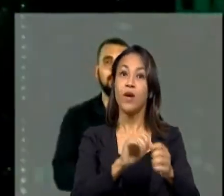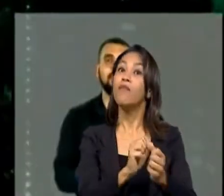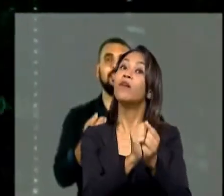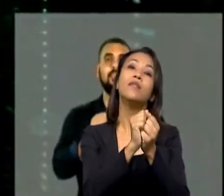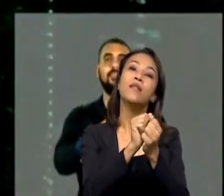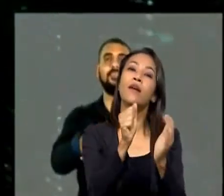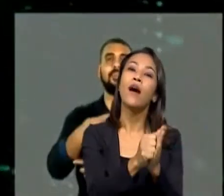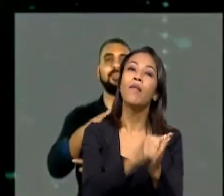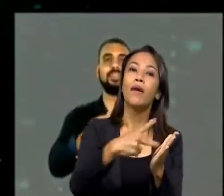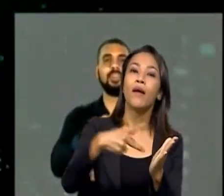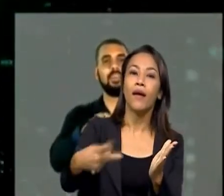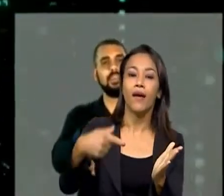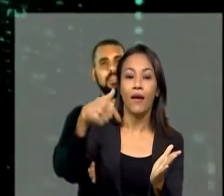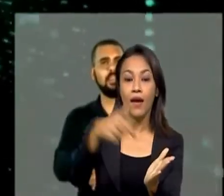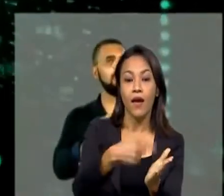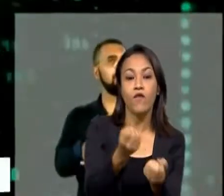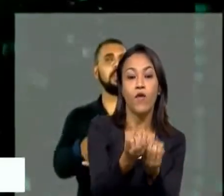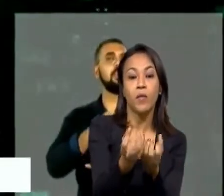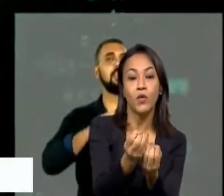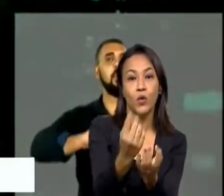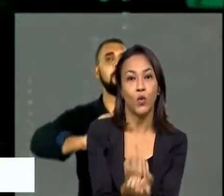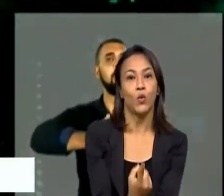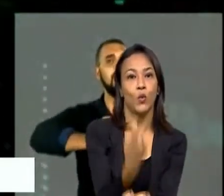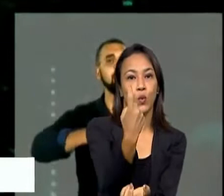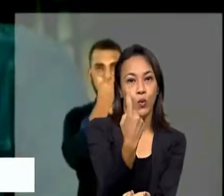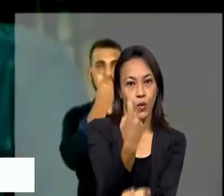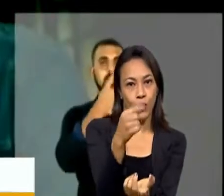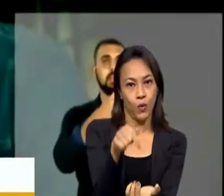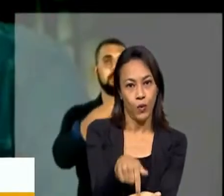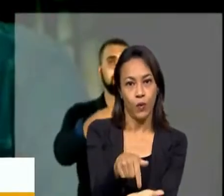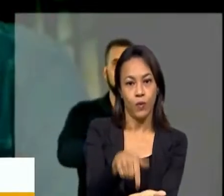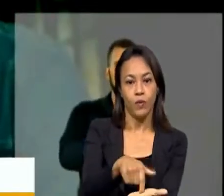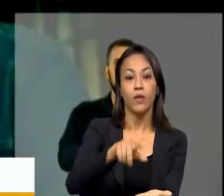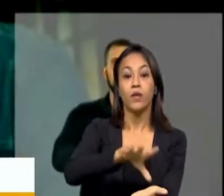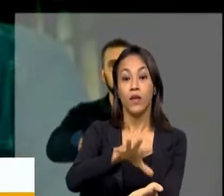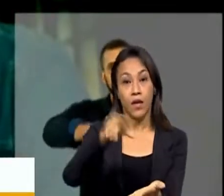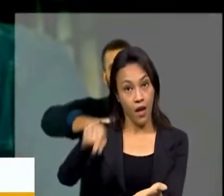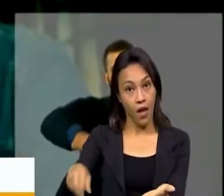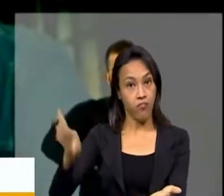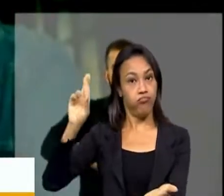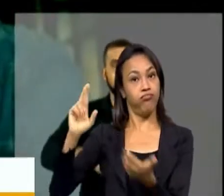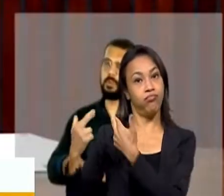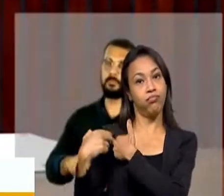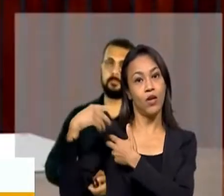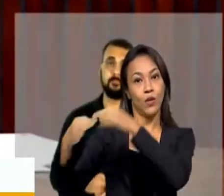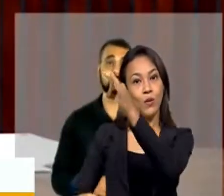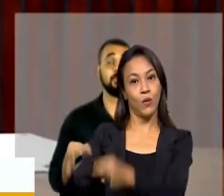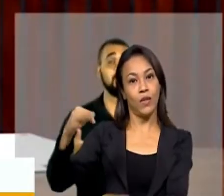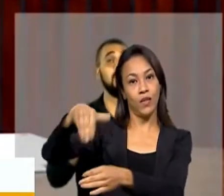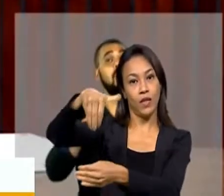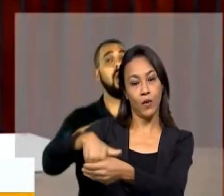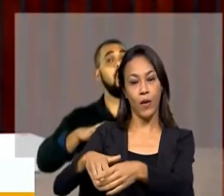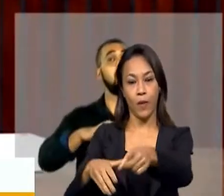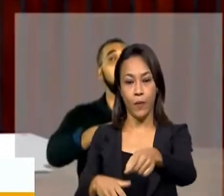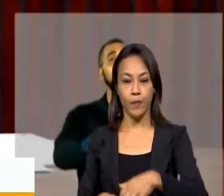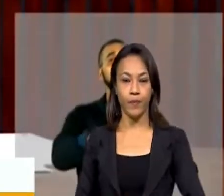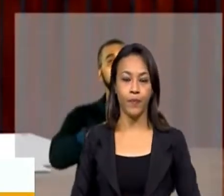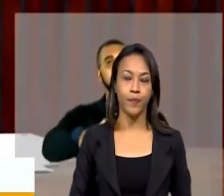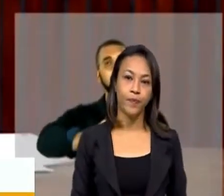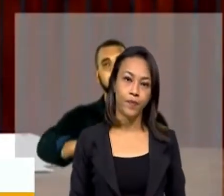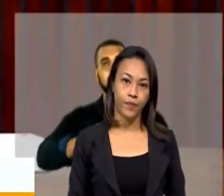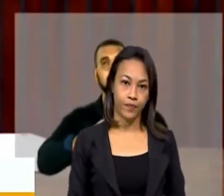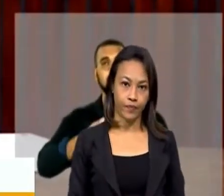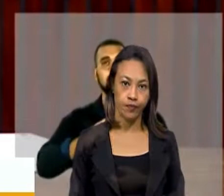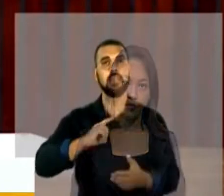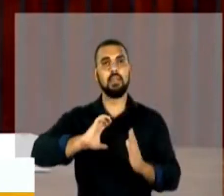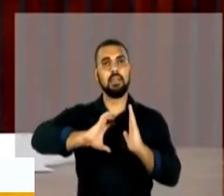emitido a partir de um banco de dados único, com base nos cadastros da Justiça Eleitoral. É um cadastro digital que tem os